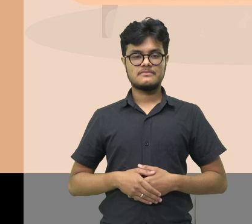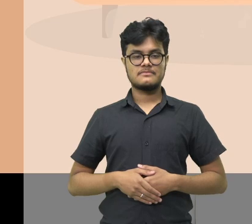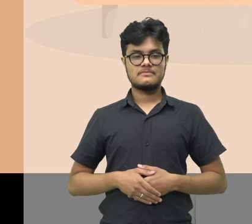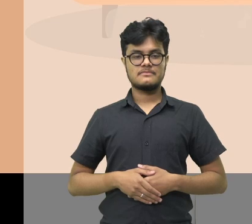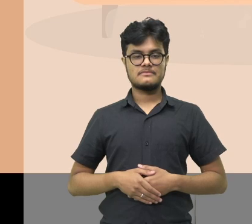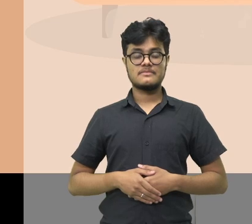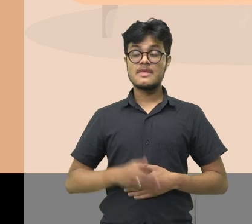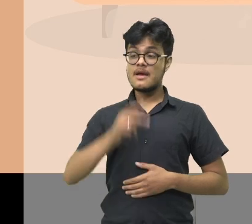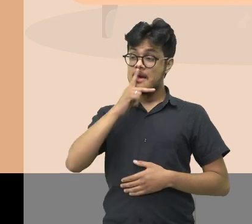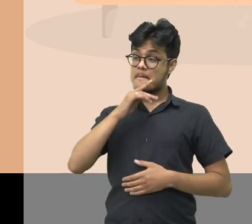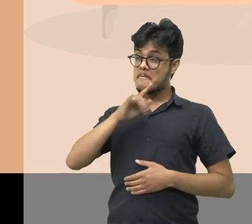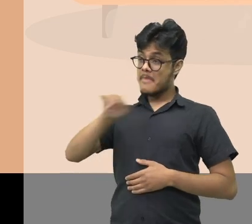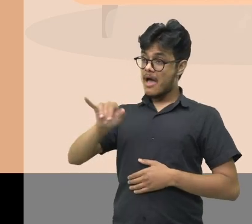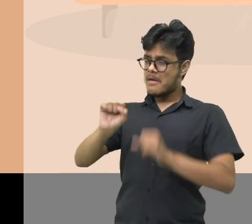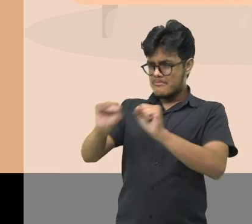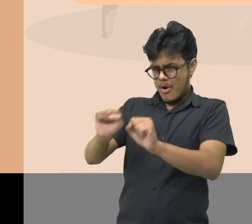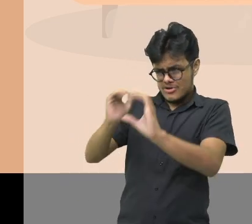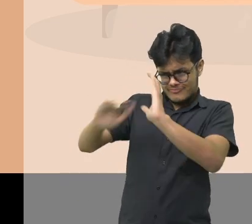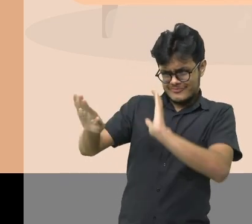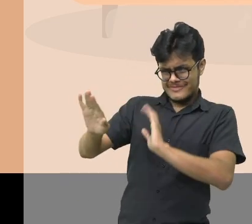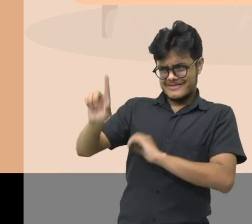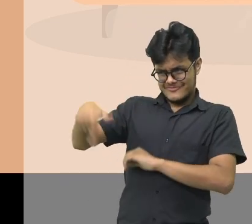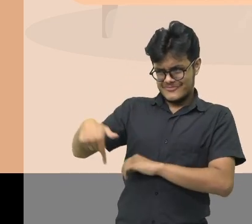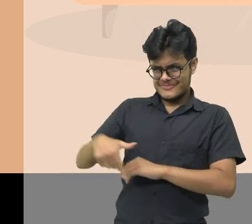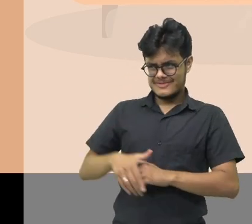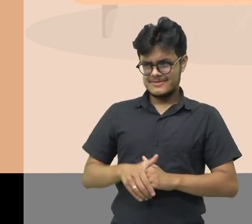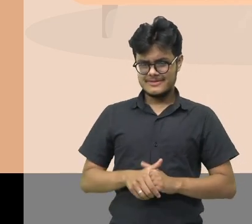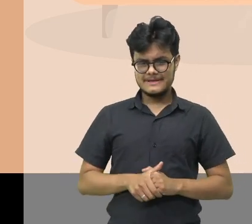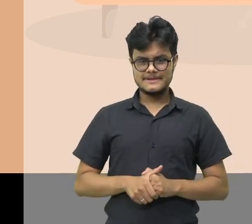Pai, coloca nos correios para mim.